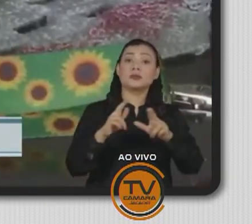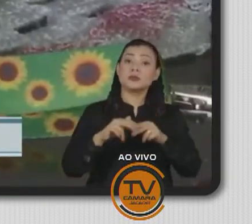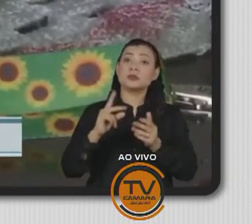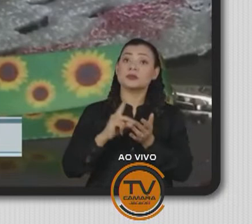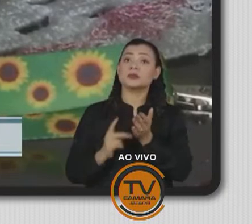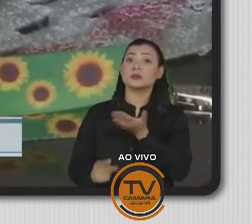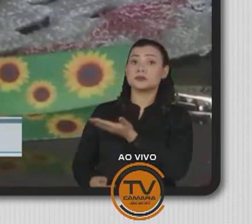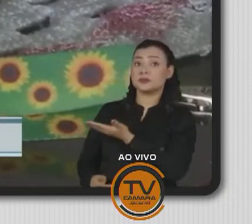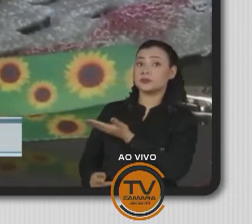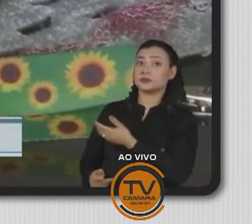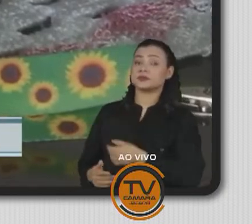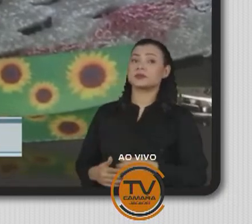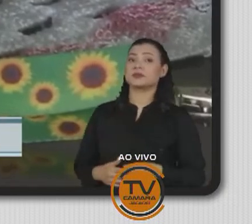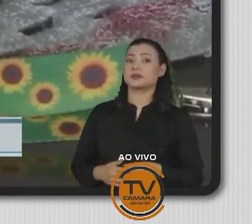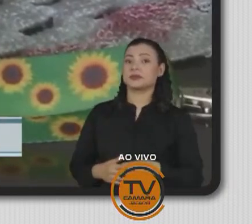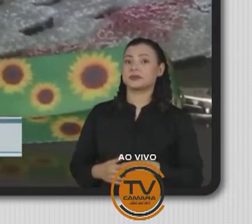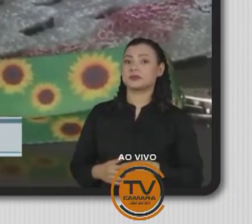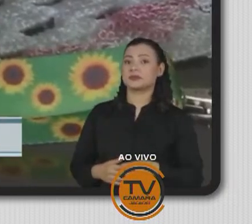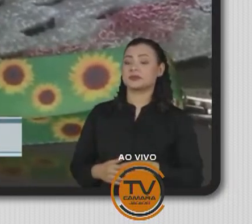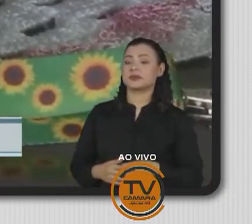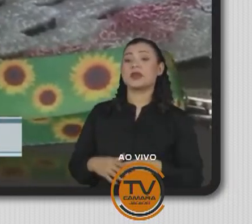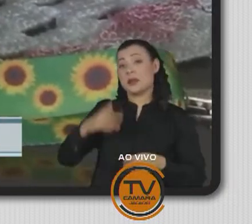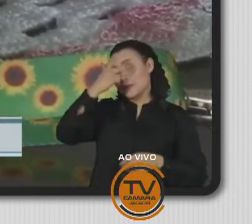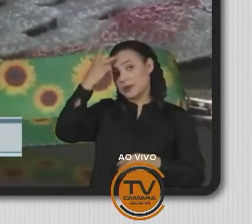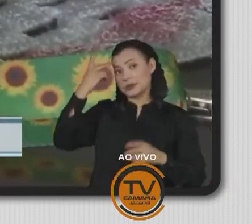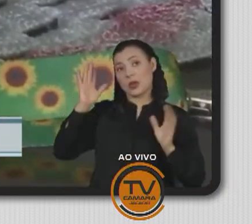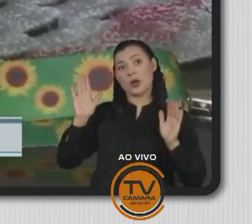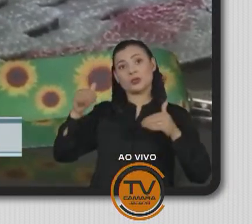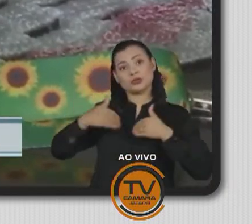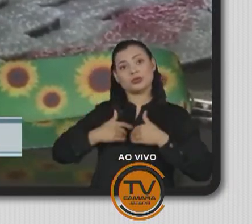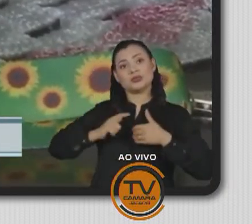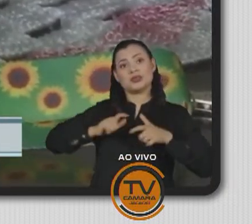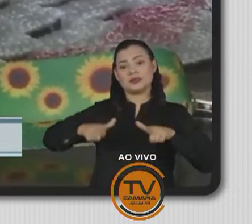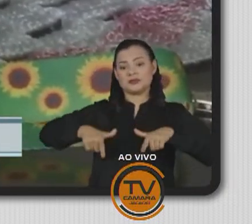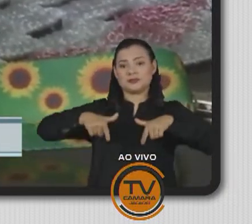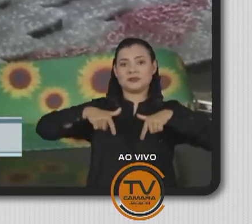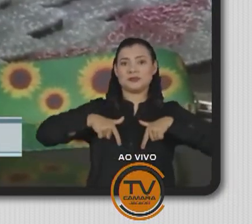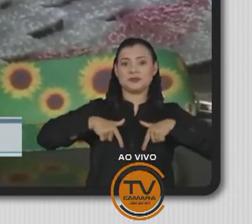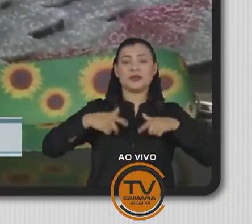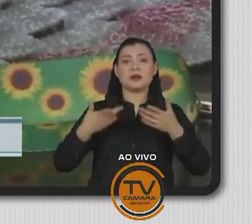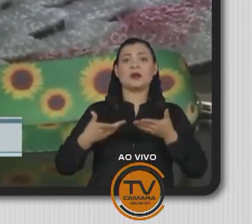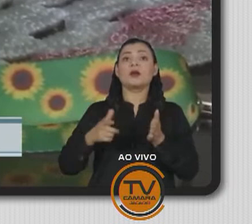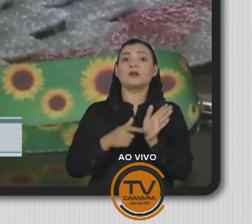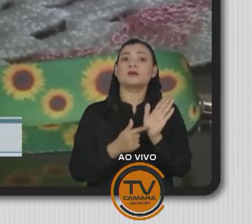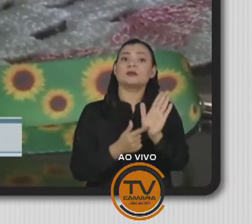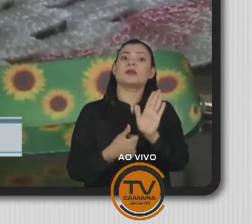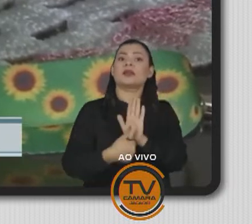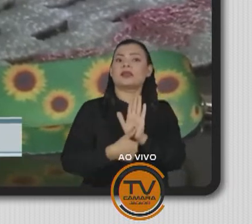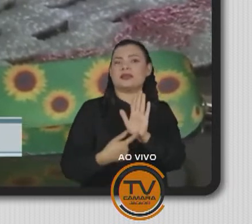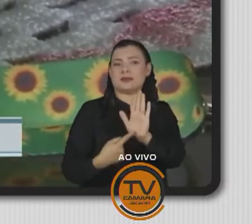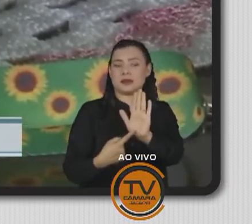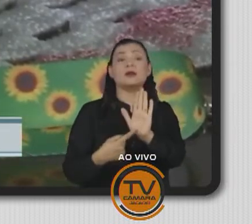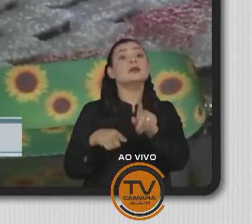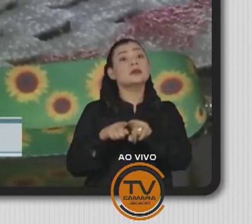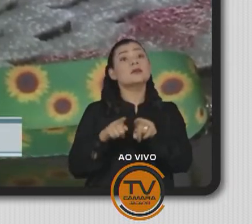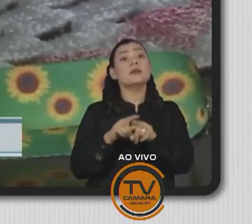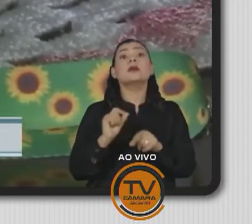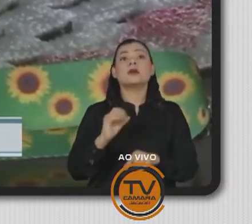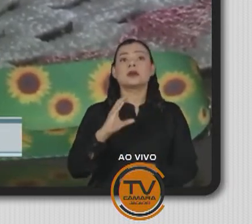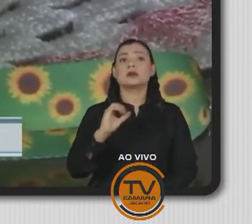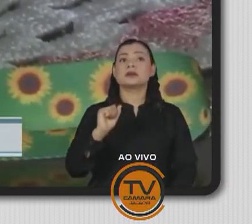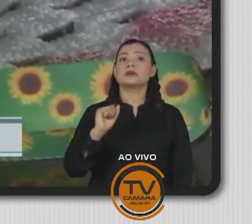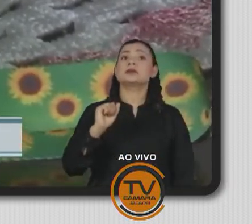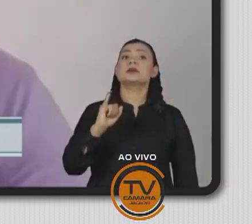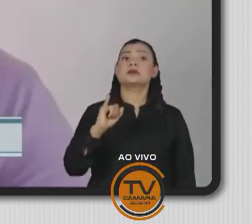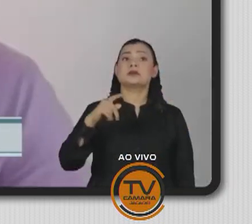Trata-se da carteira de identificação da pessoa com transtorno do espectro autista, também conhecida como CIPTEA, prevista por uma lei